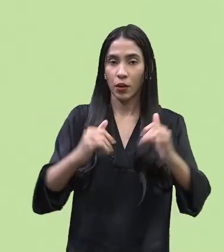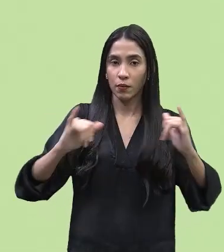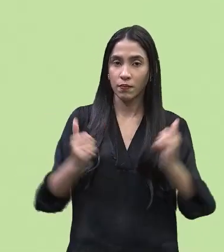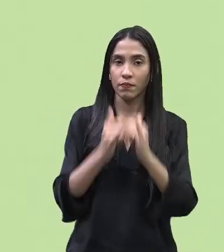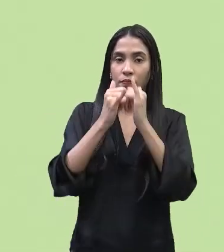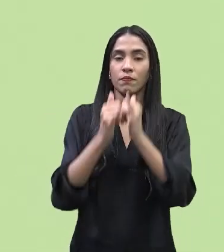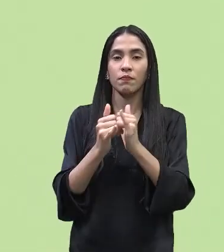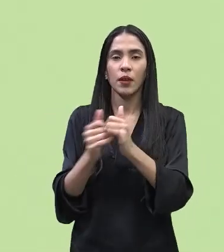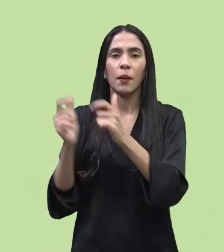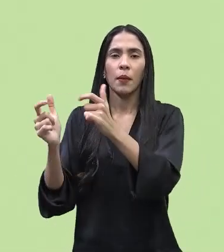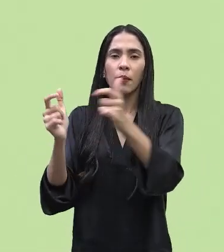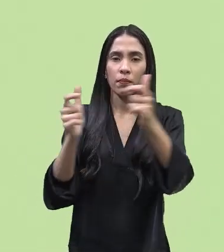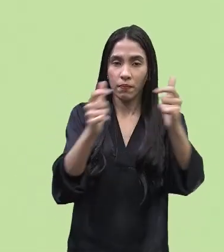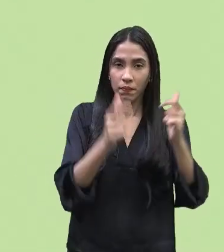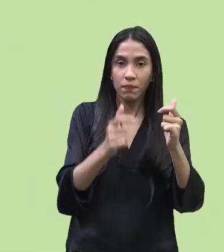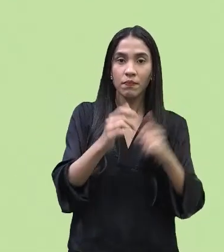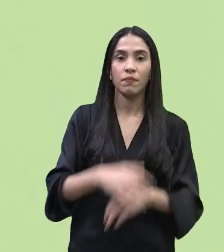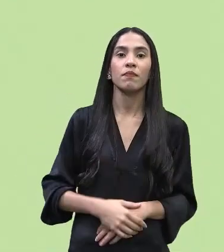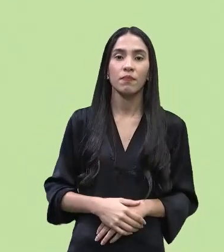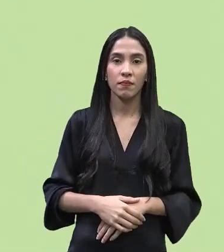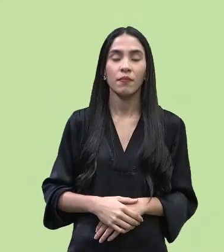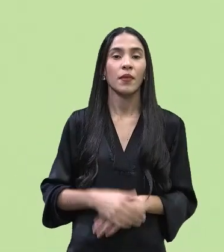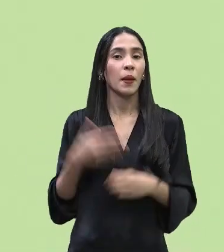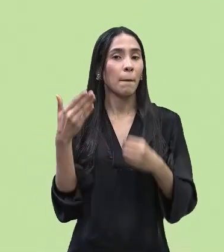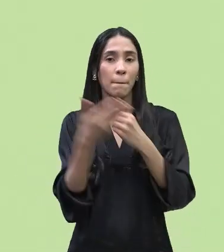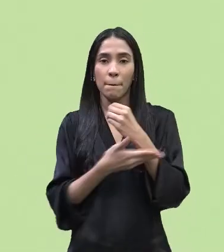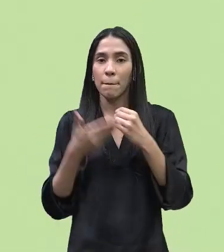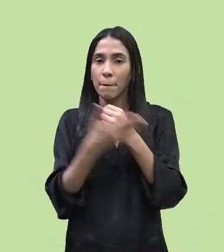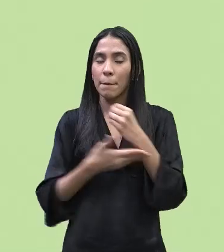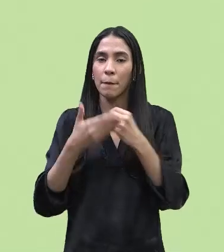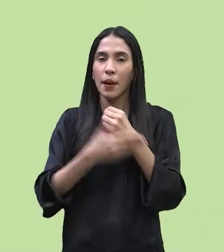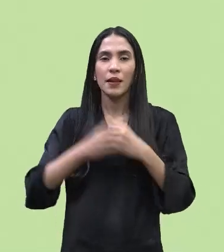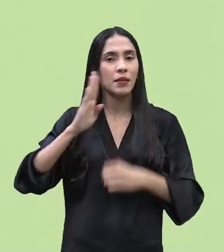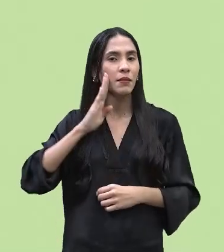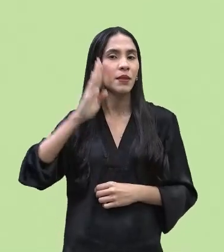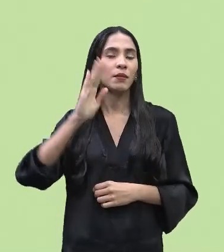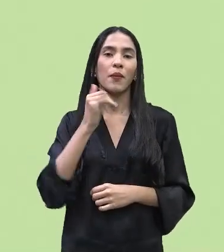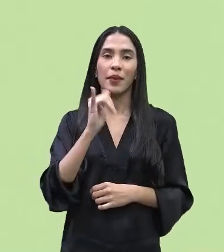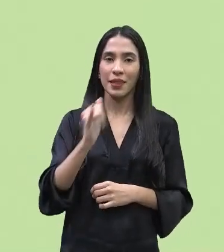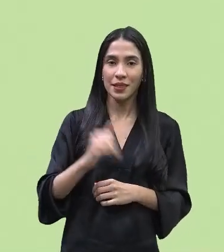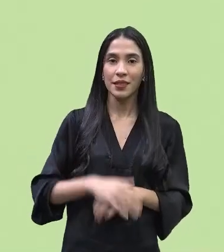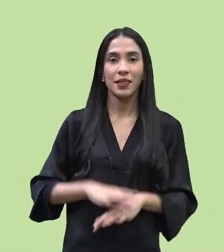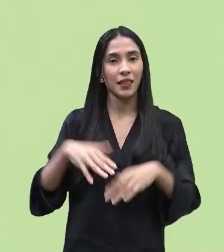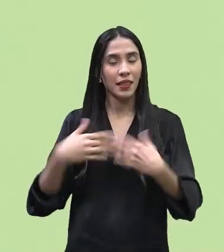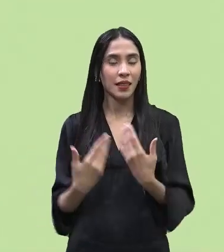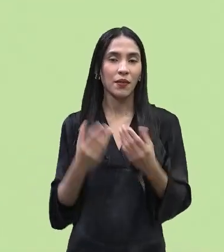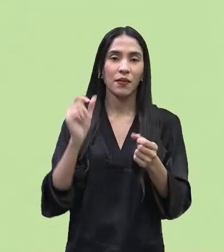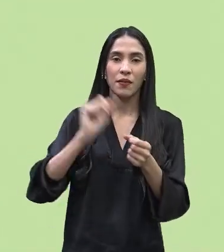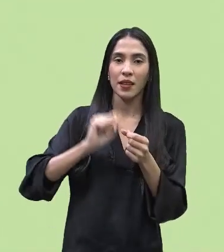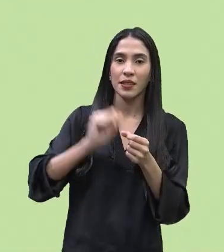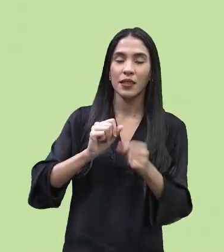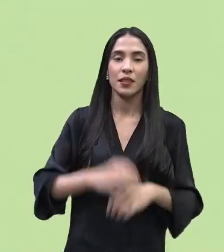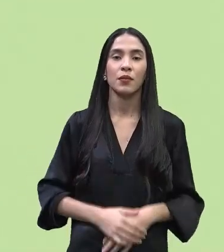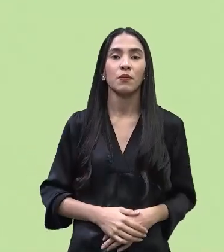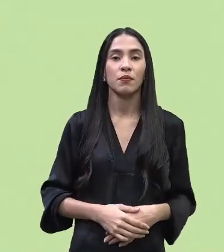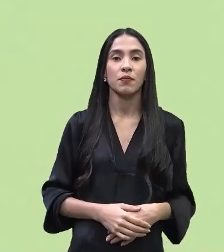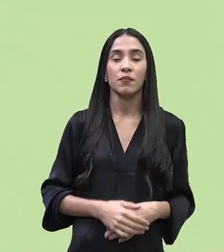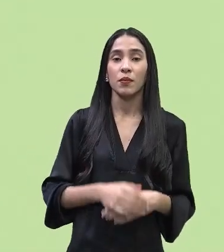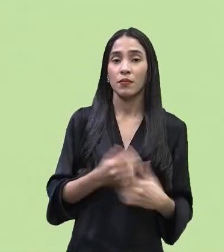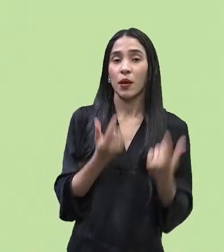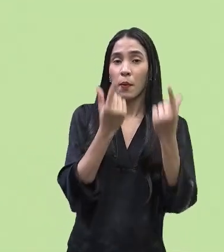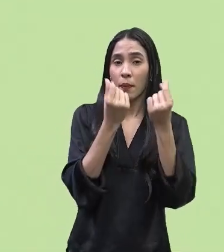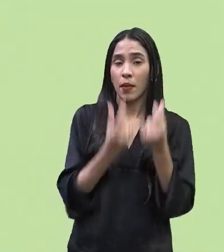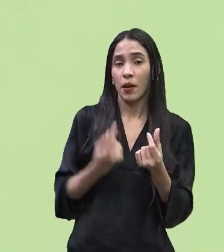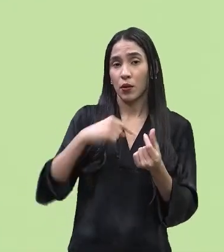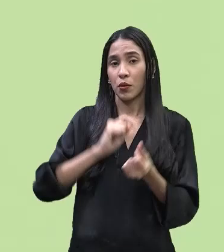temos espalhadas, é que é a base da nossa matriz energética, tá? Então, fazendo com que o custo, né, o preço